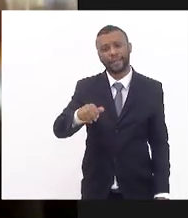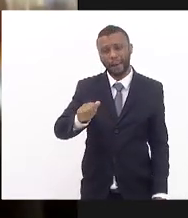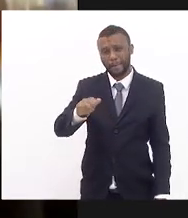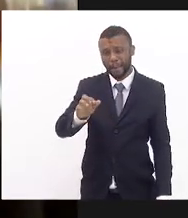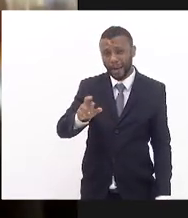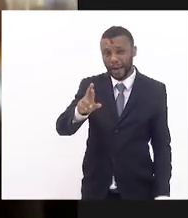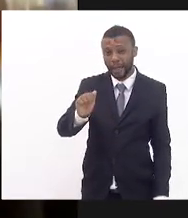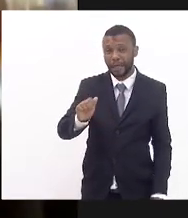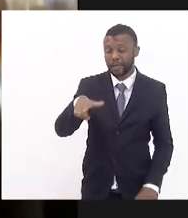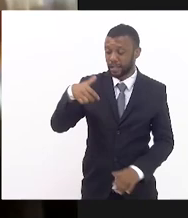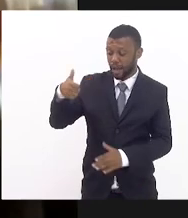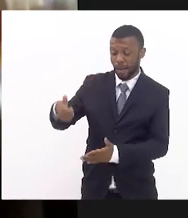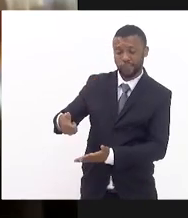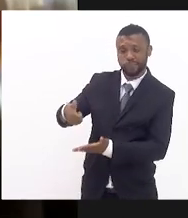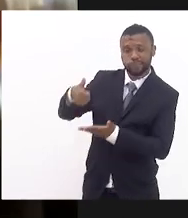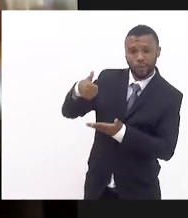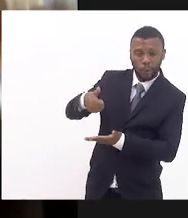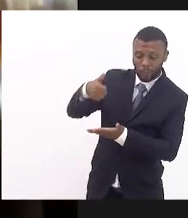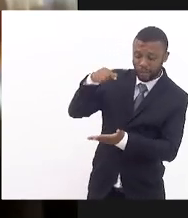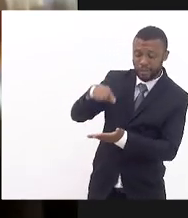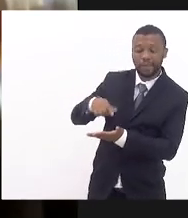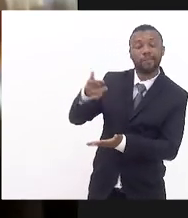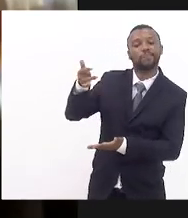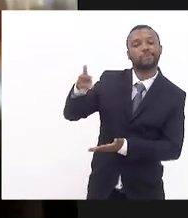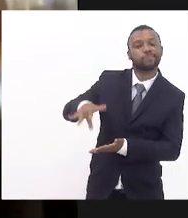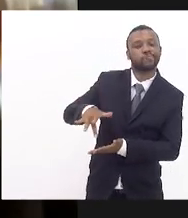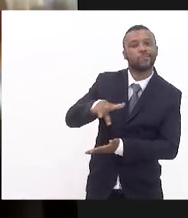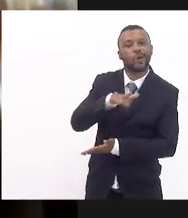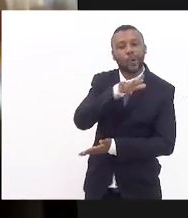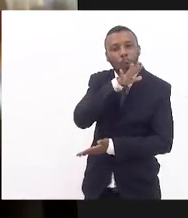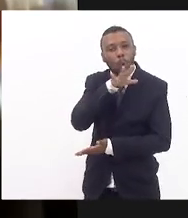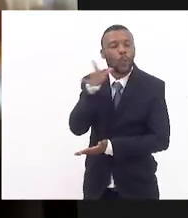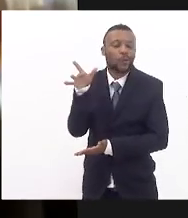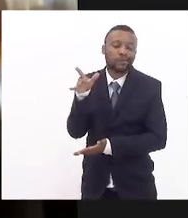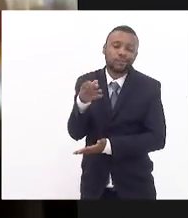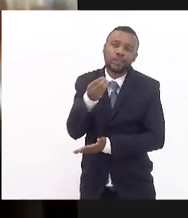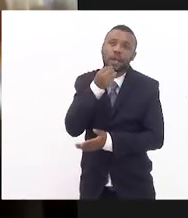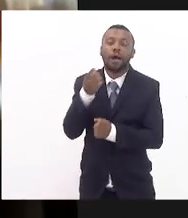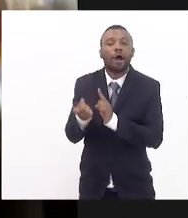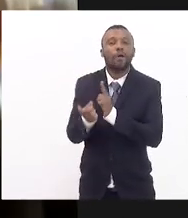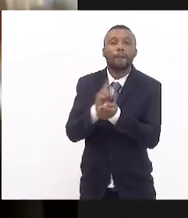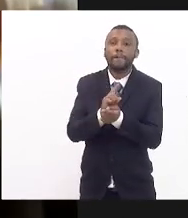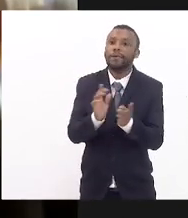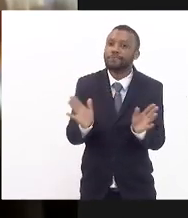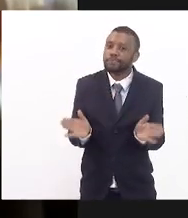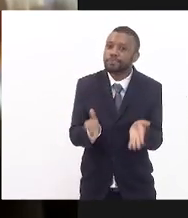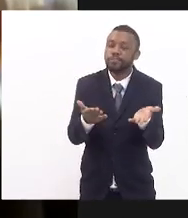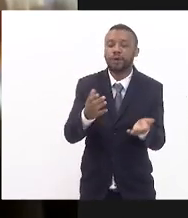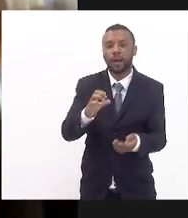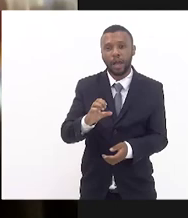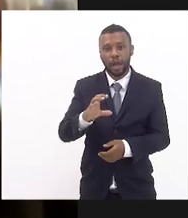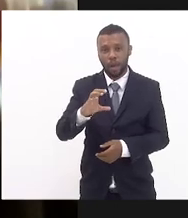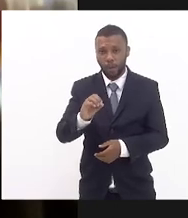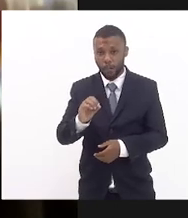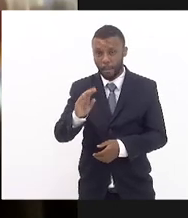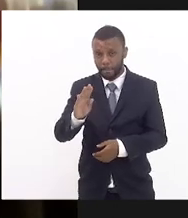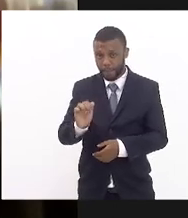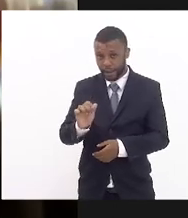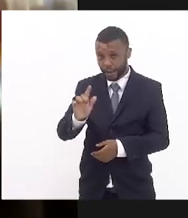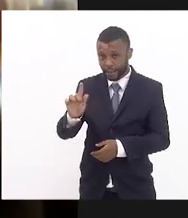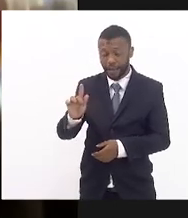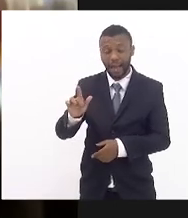péssima qualidade. Quando deveria estar incentivando a ecobag. As pessoas